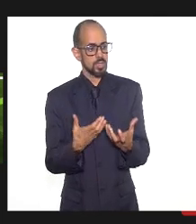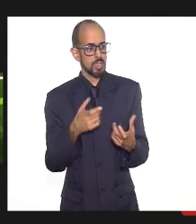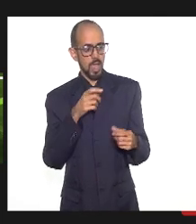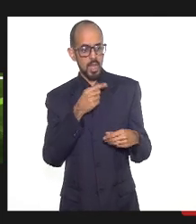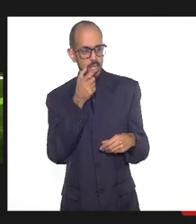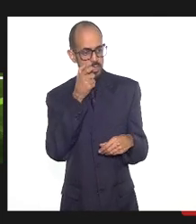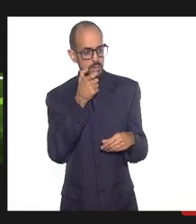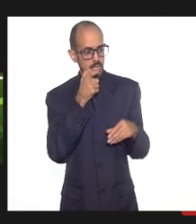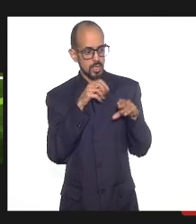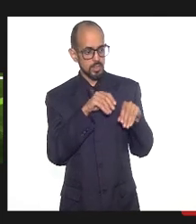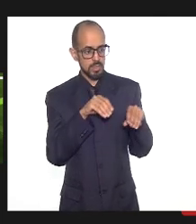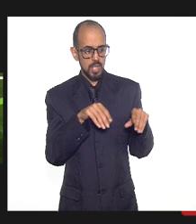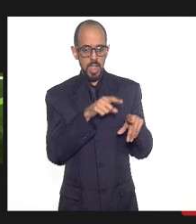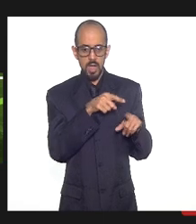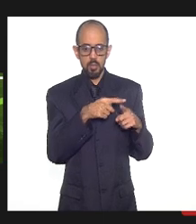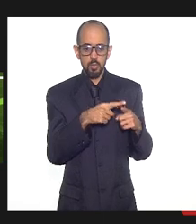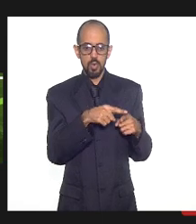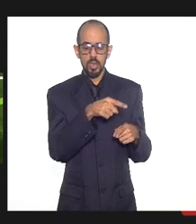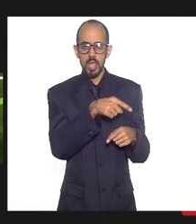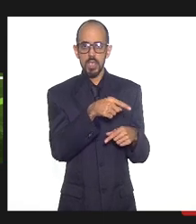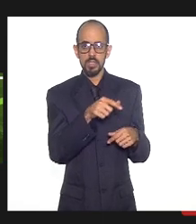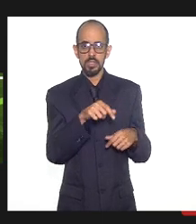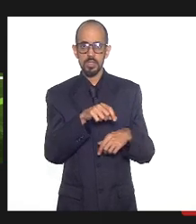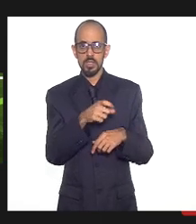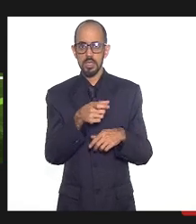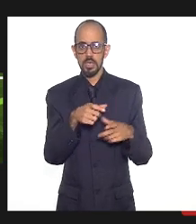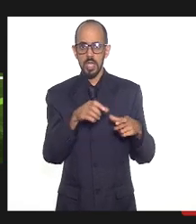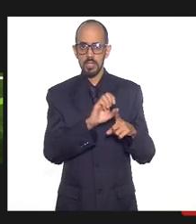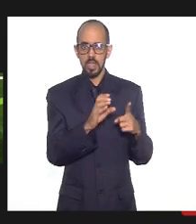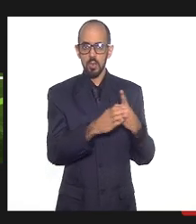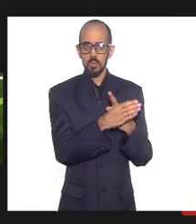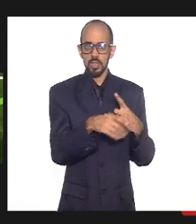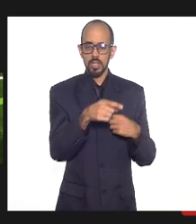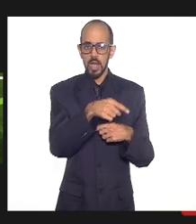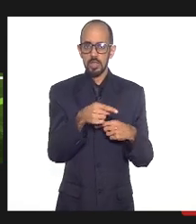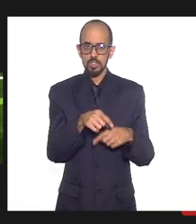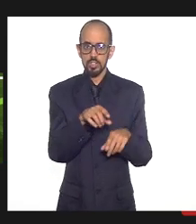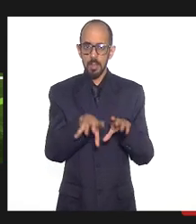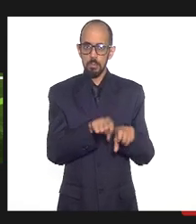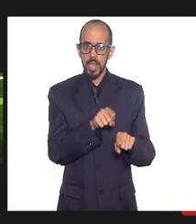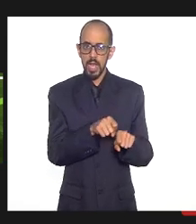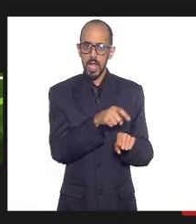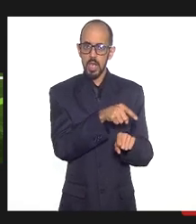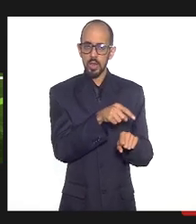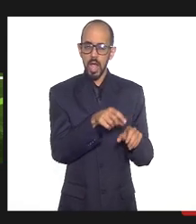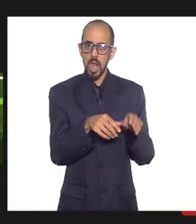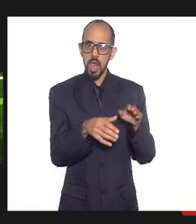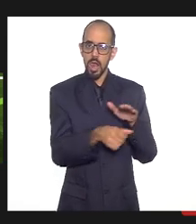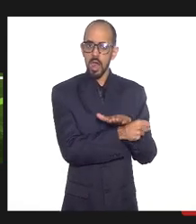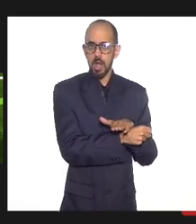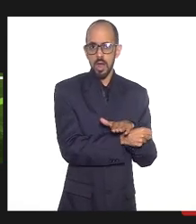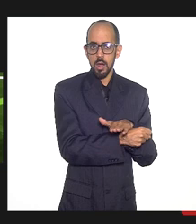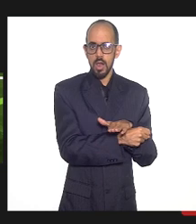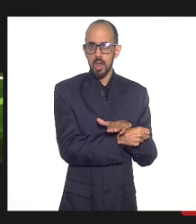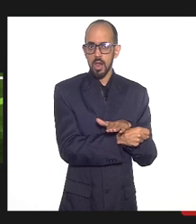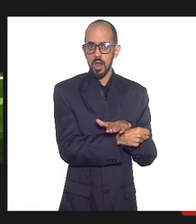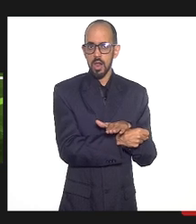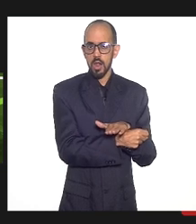Porque o quilombo está tomando território, está tomando a terra dos